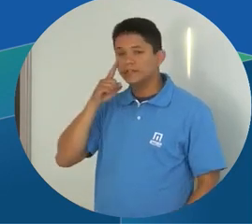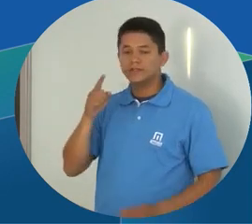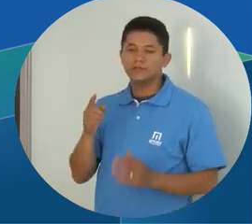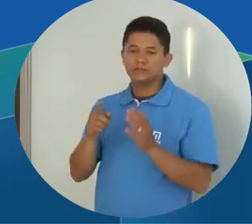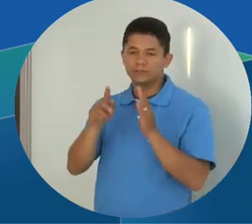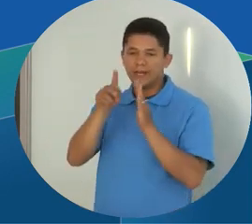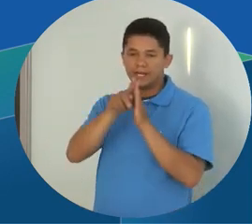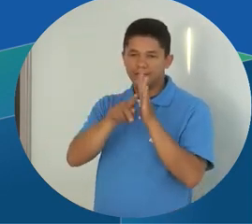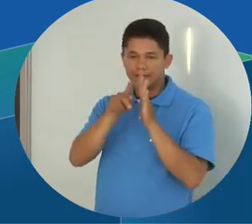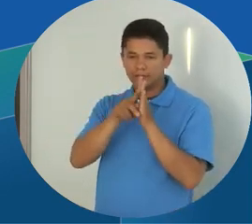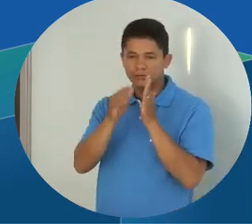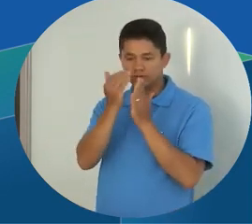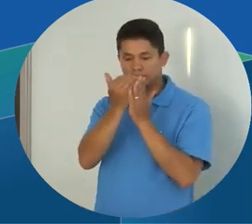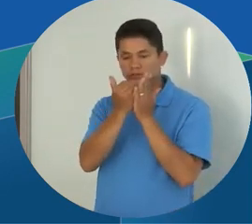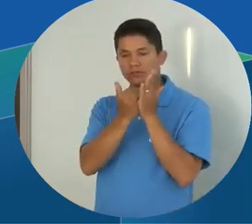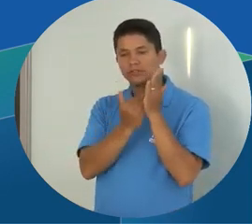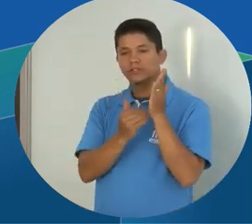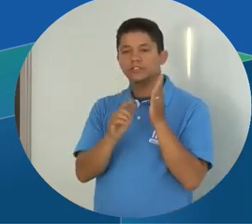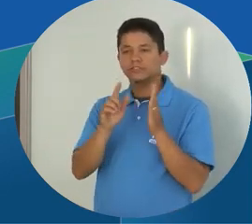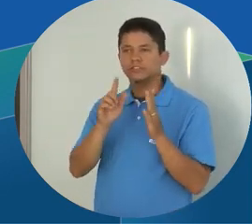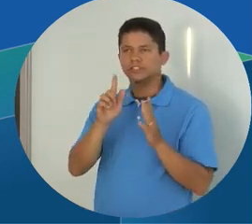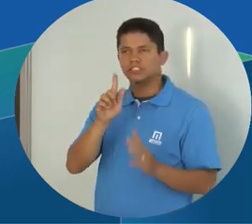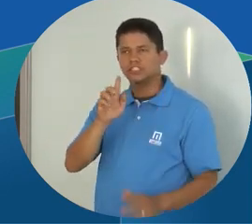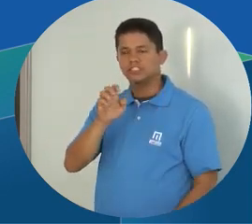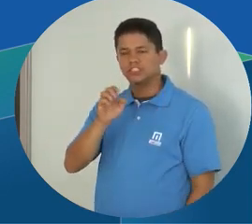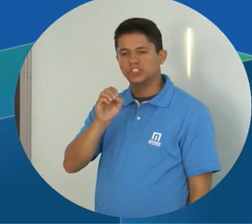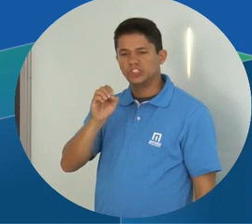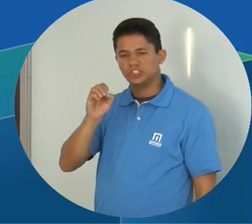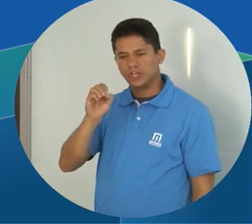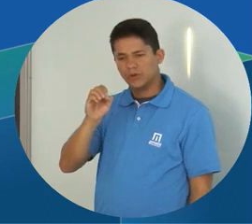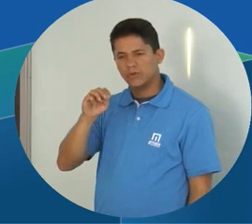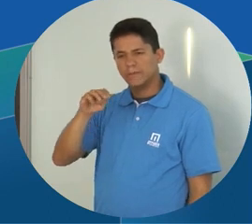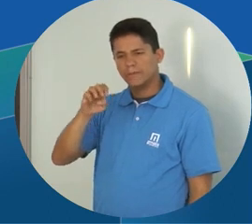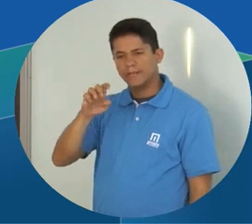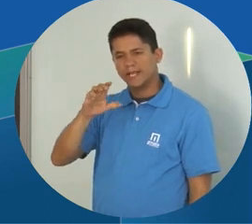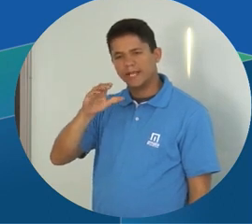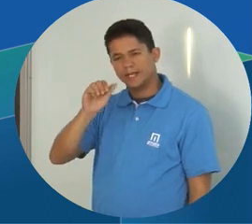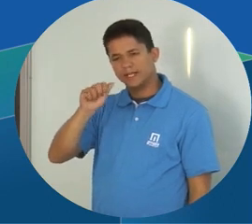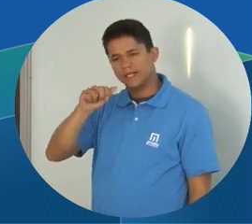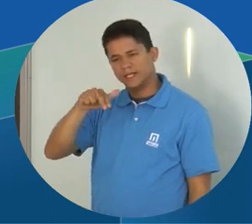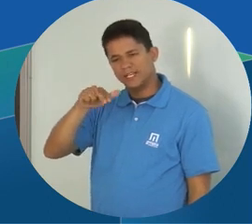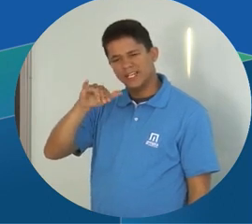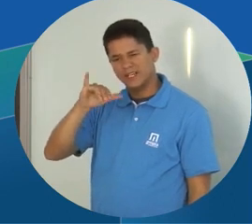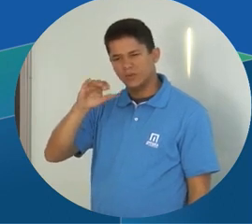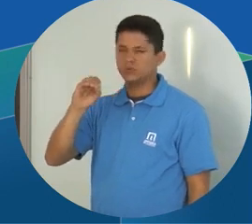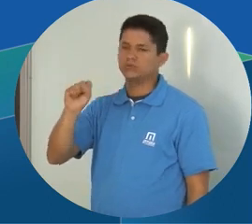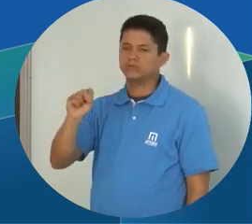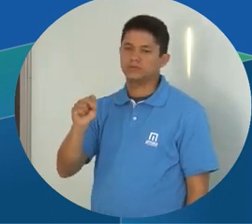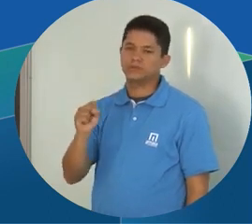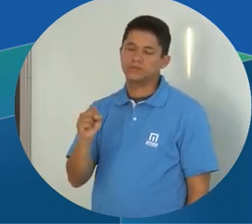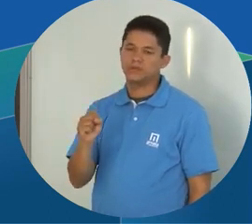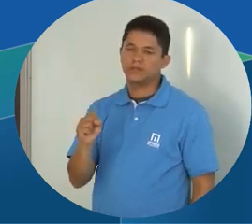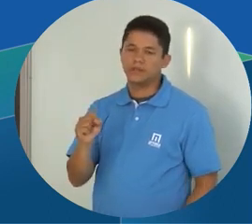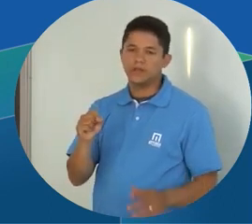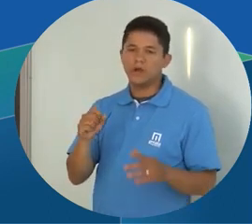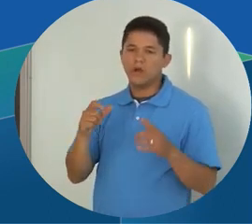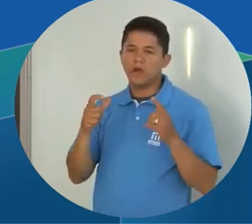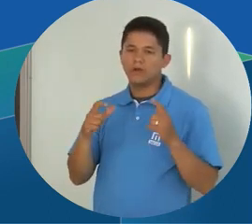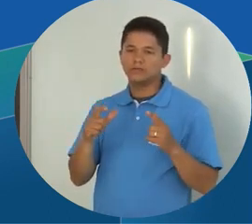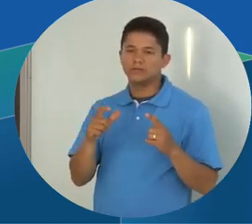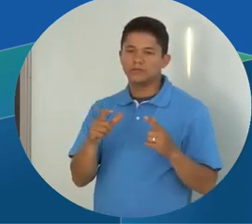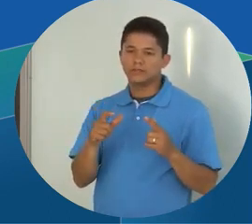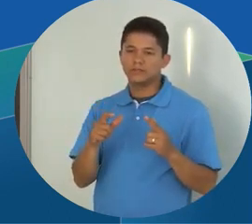contato concreto, rocha de fundação, ângulo de atrito, coesão. Havia